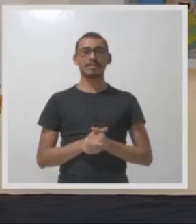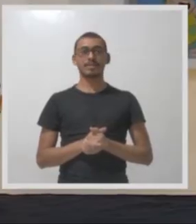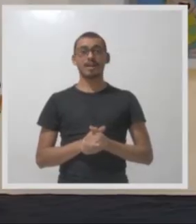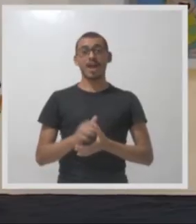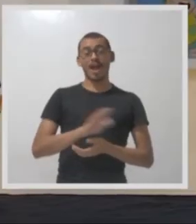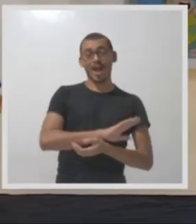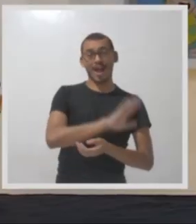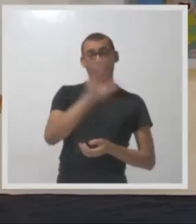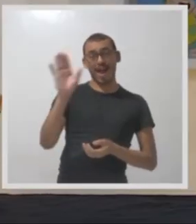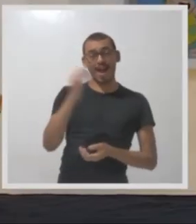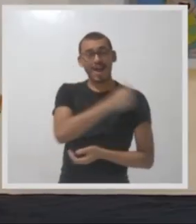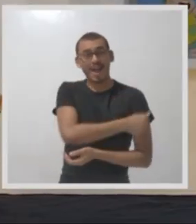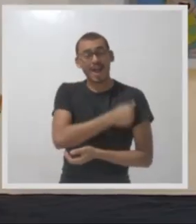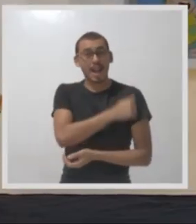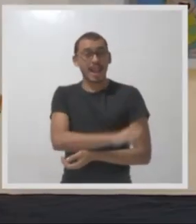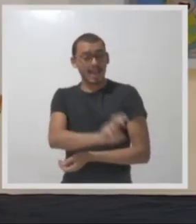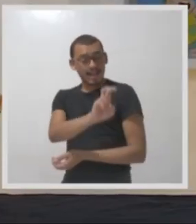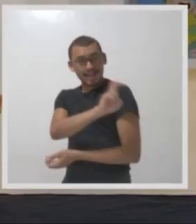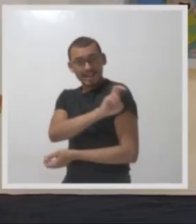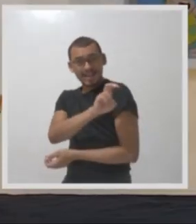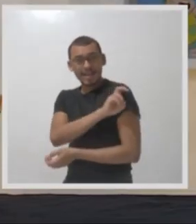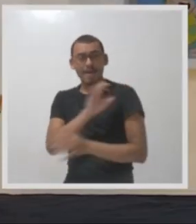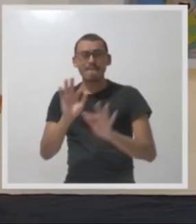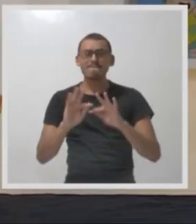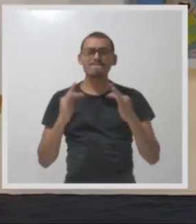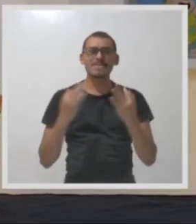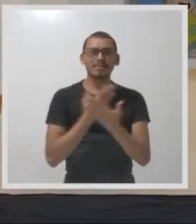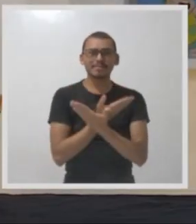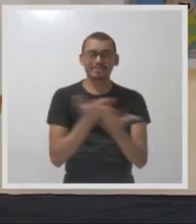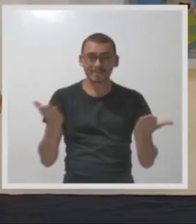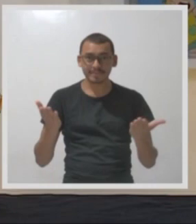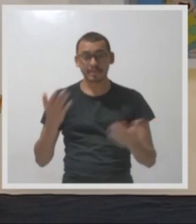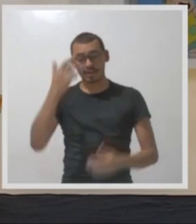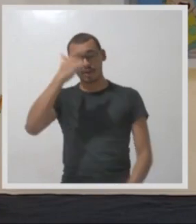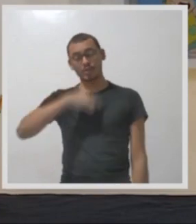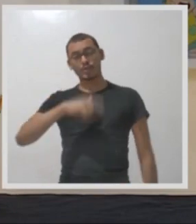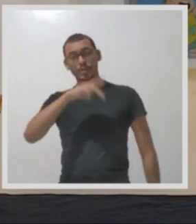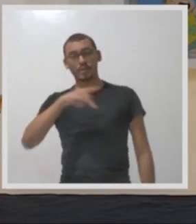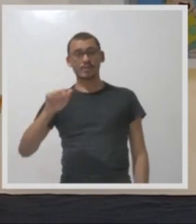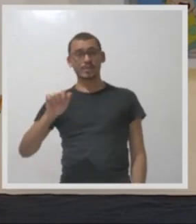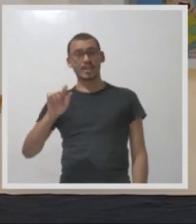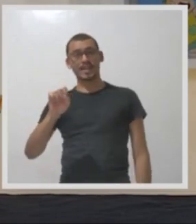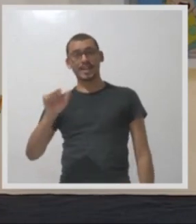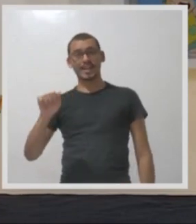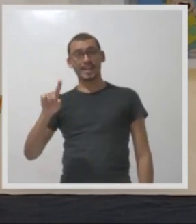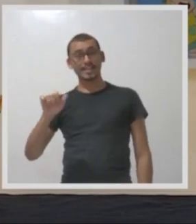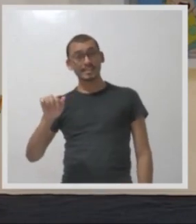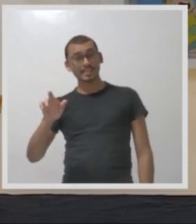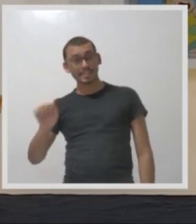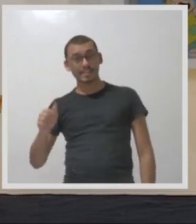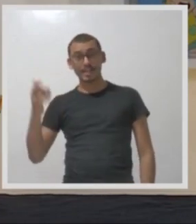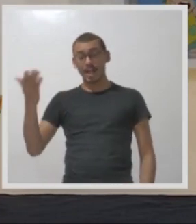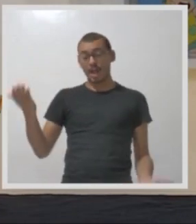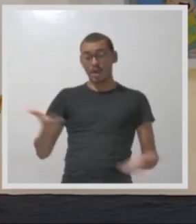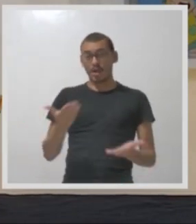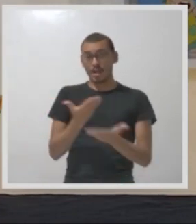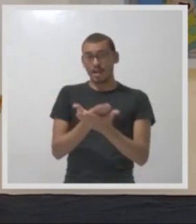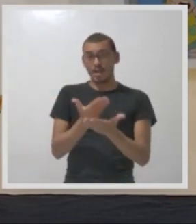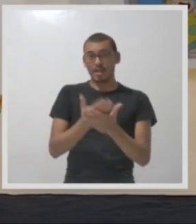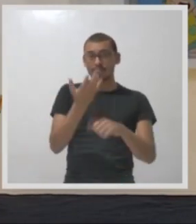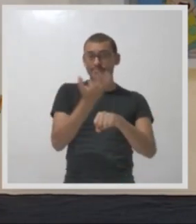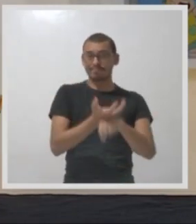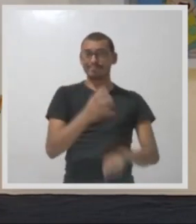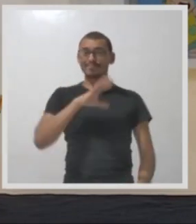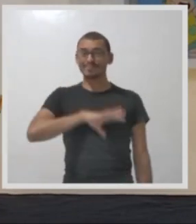Olá, meninos e meninas do quinto ano e suas famílias. Eu sou a professora Alessandra e essa é a nossa aula de língua portuguesa.